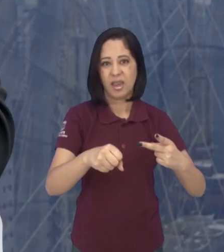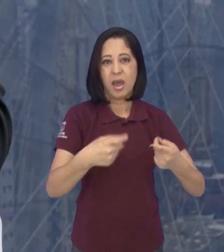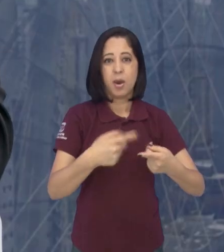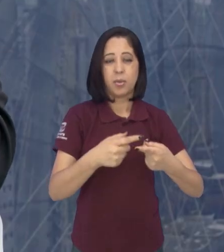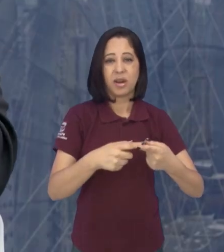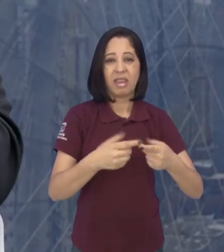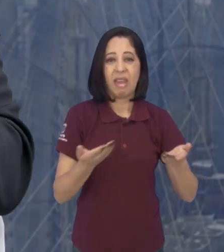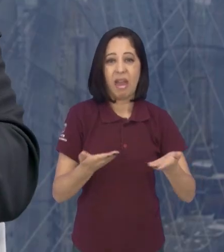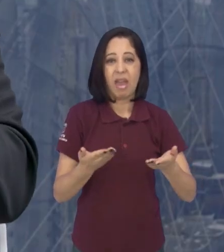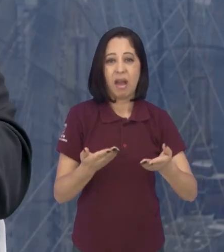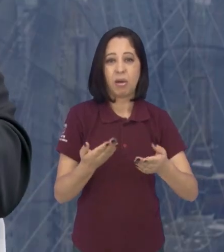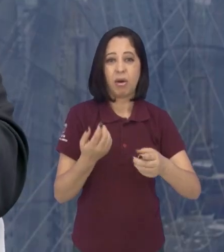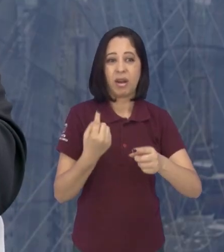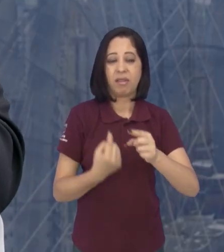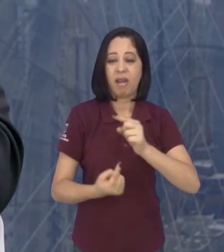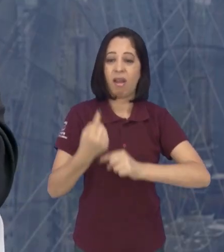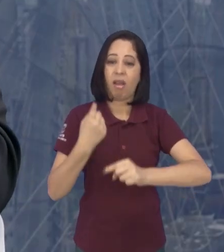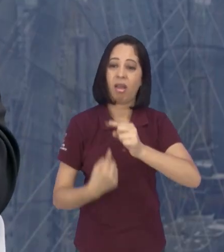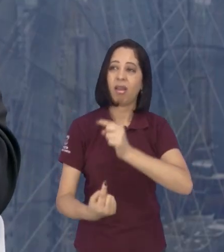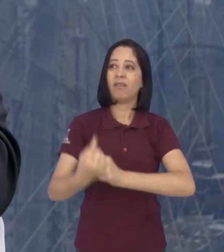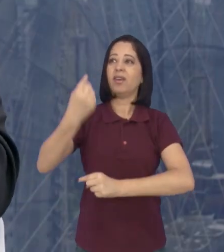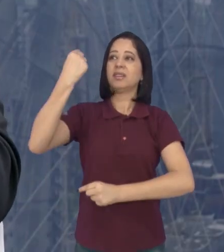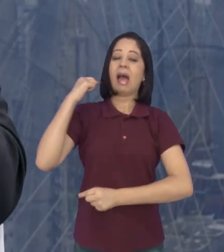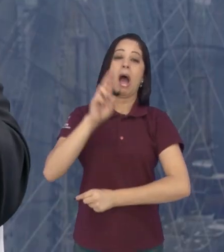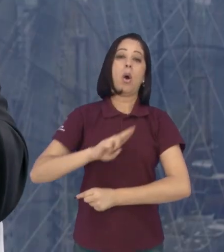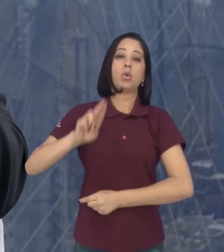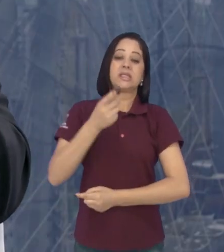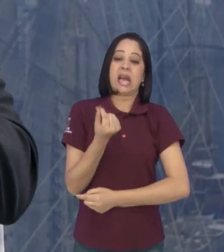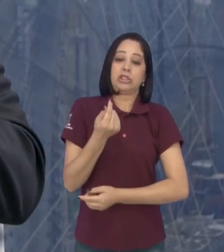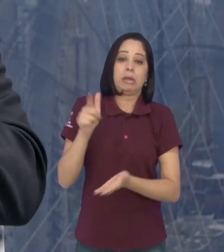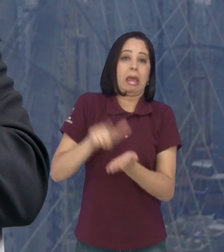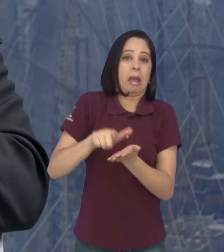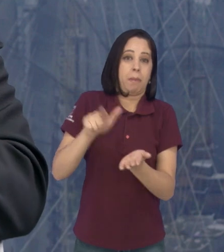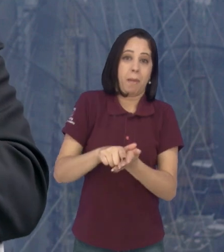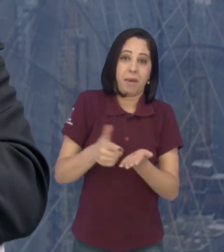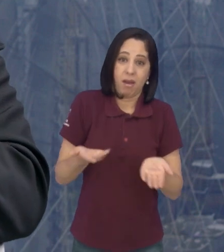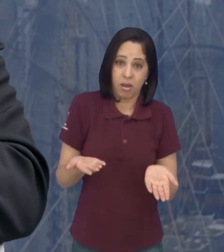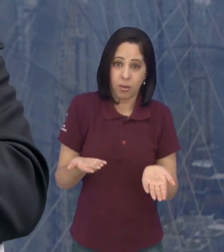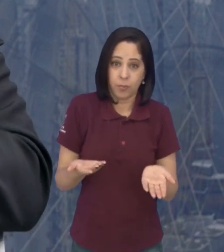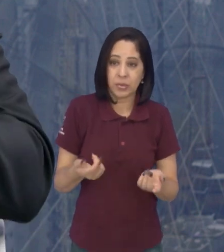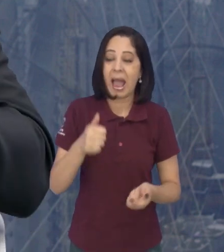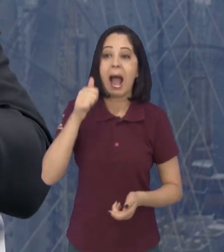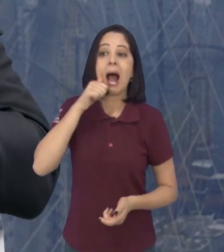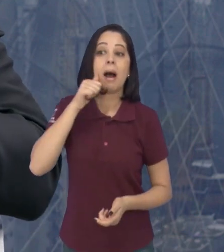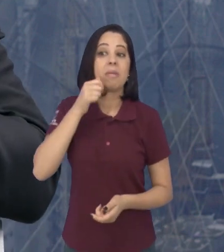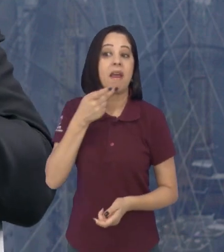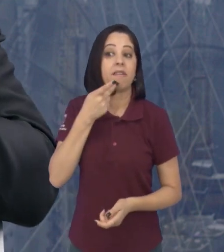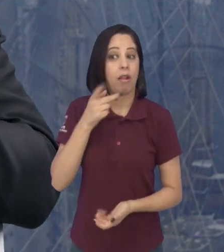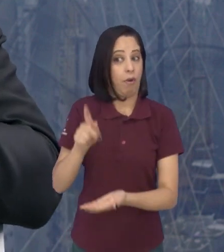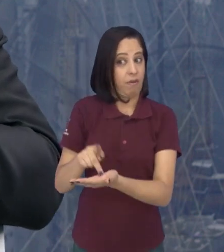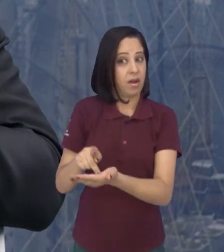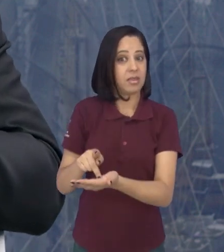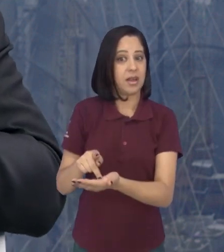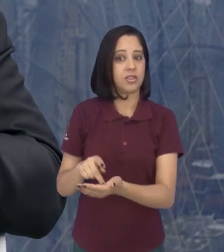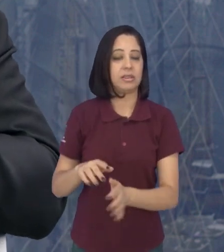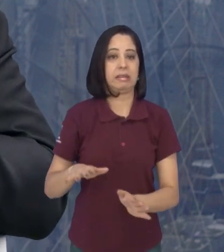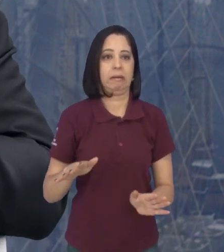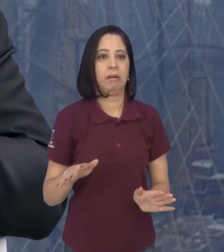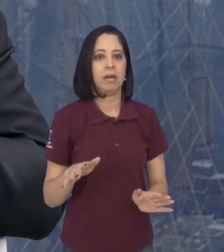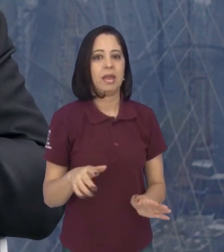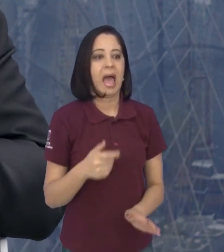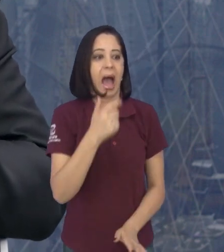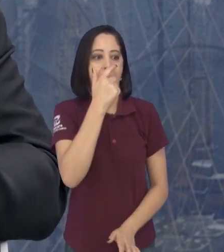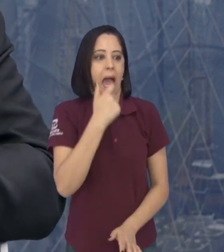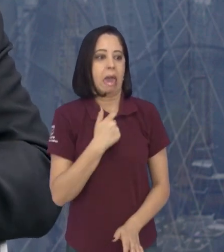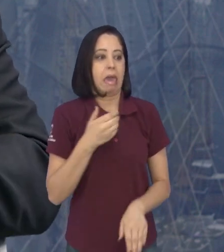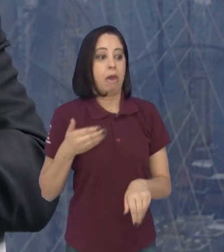voltar o dinheiro, a gente já está passando um pouquinho por isso. Uma senhora ali, ela falou uma coisa interessante. Não, quando eu vou fazer alguma coisa, eu vou